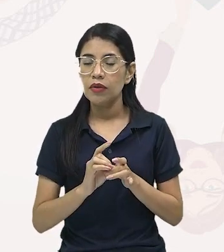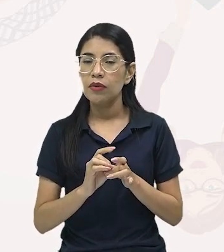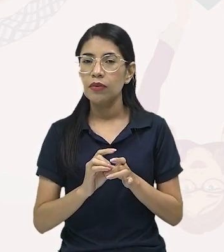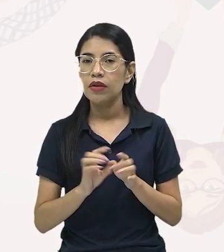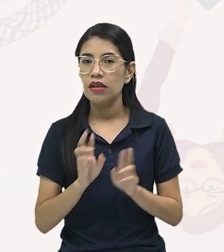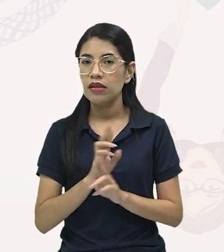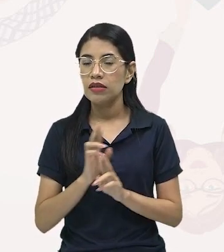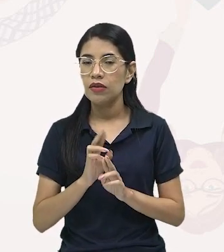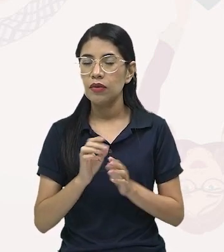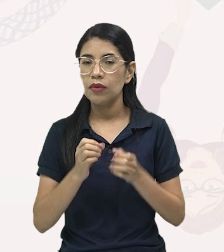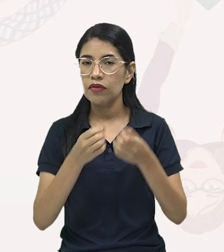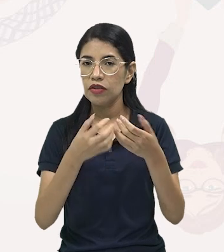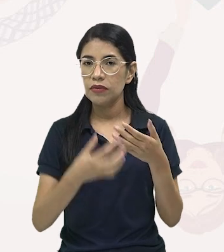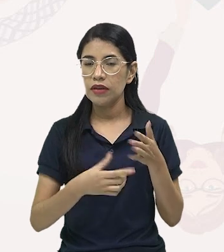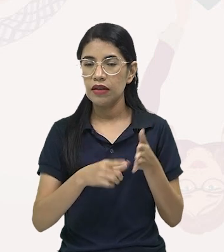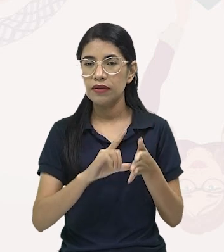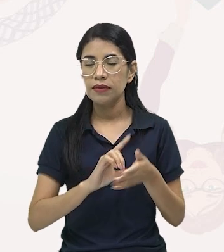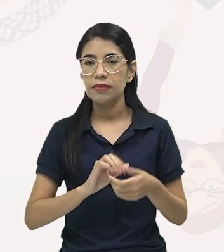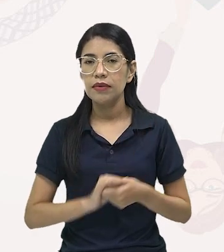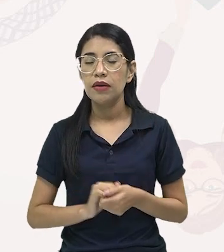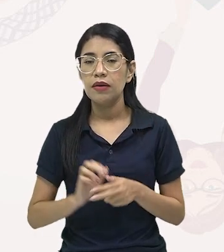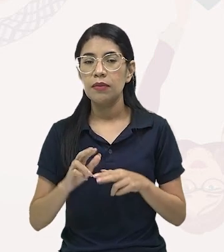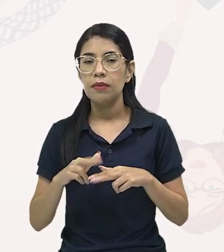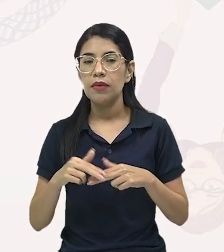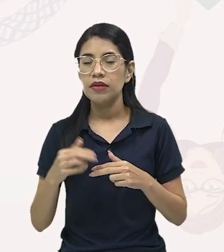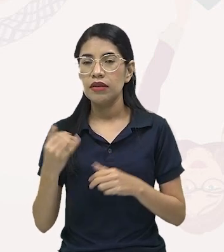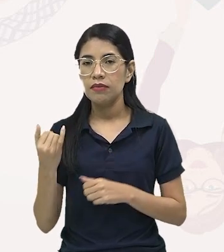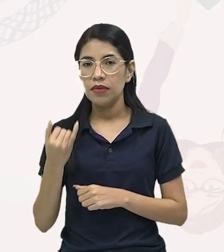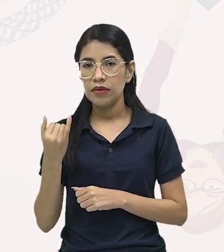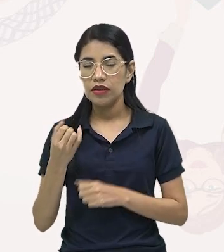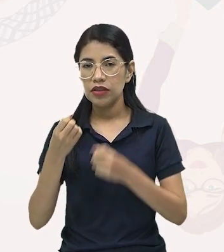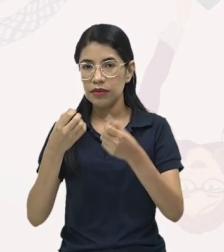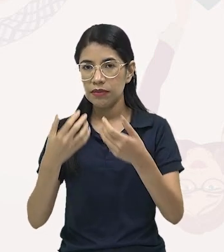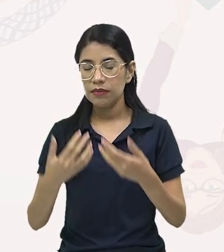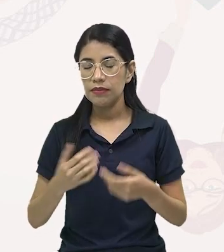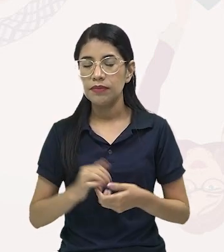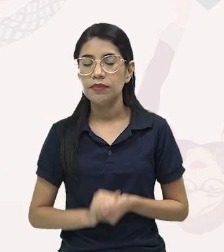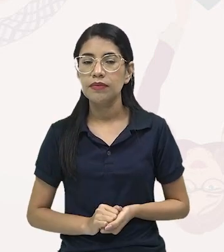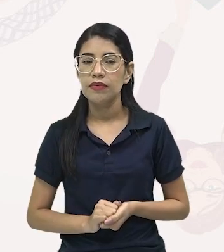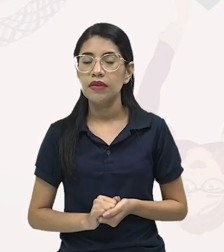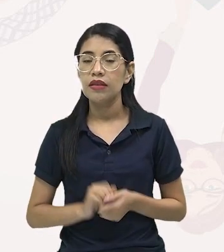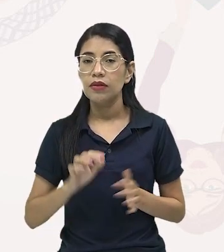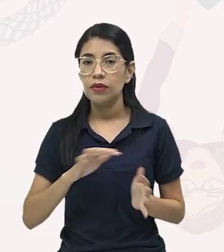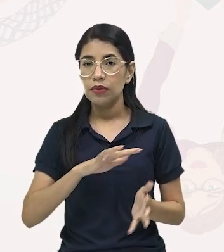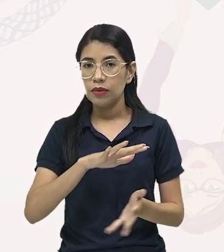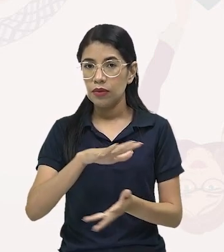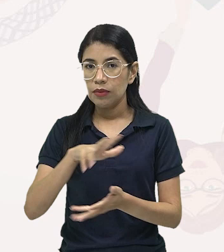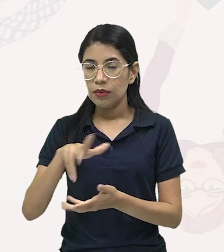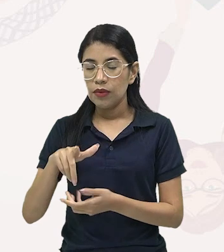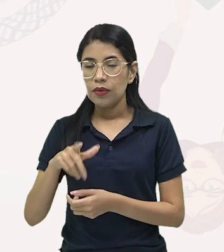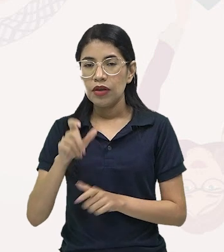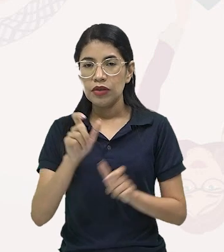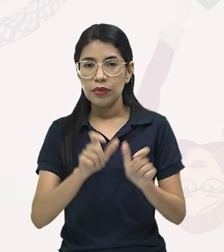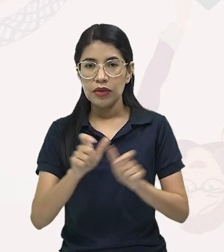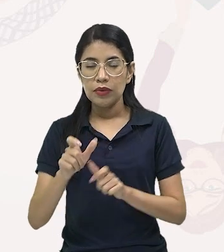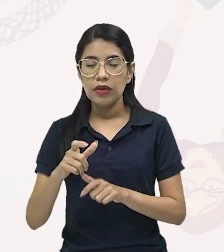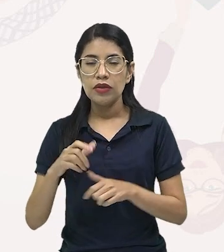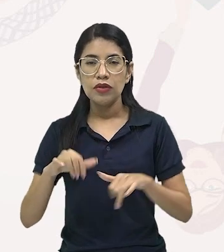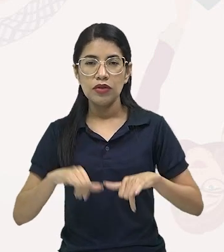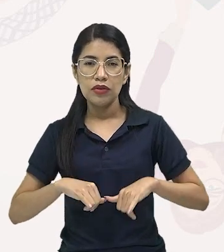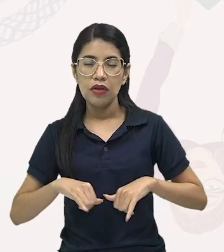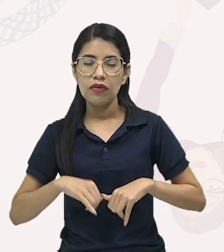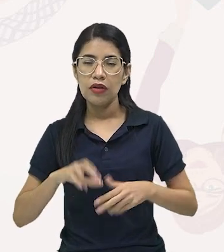antes. E é aí que entra a importância de falar sobre isso. No mundo, muitas pessoas enfrentam situações difíceis,